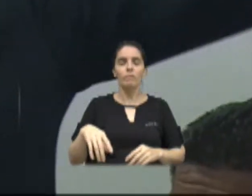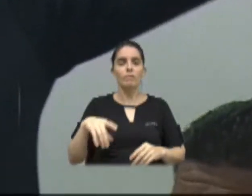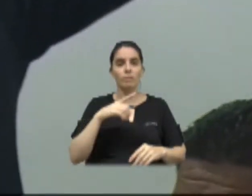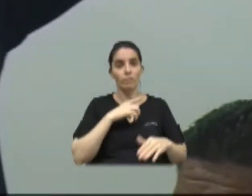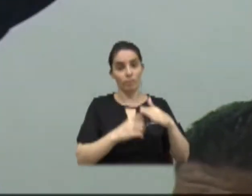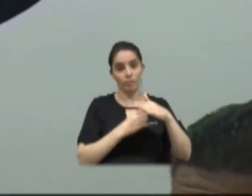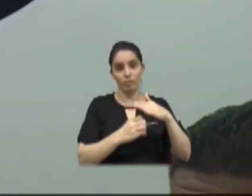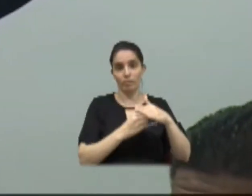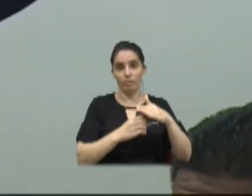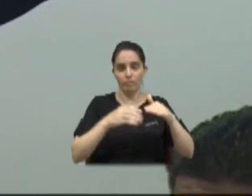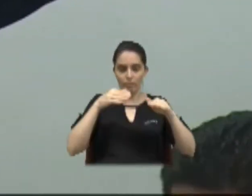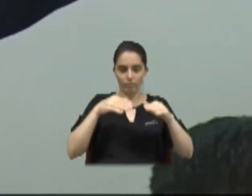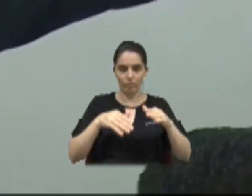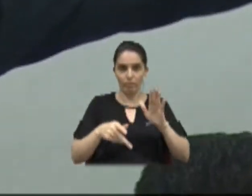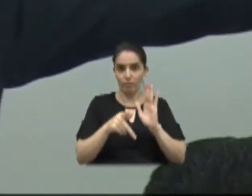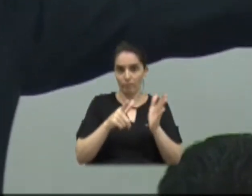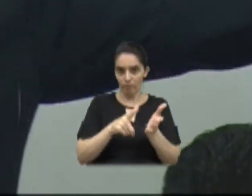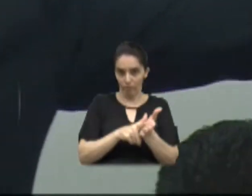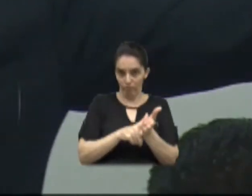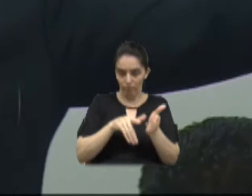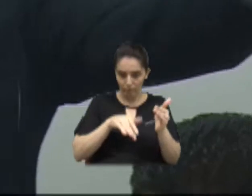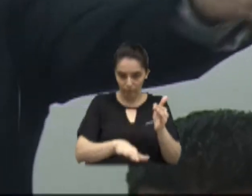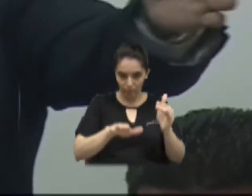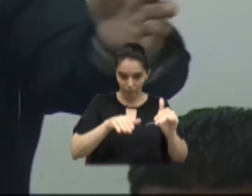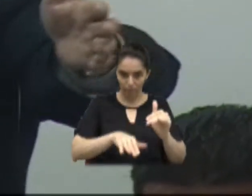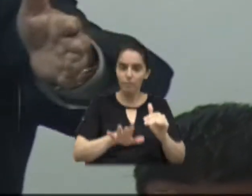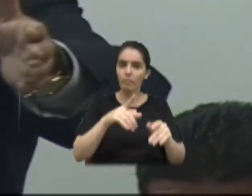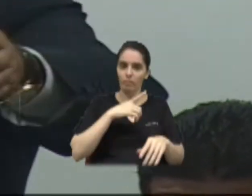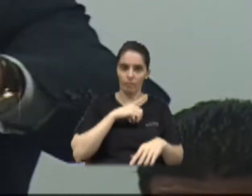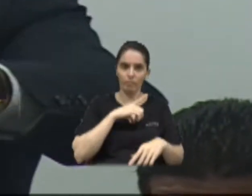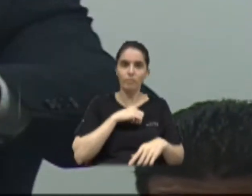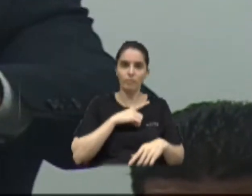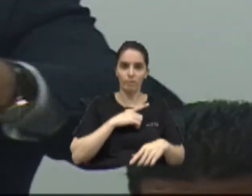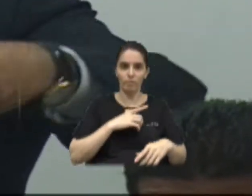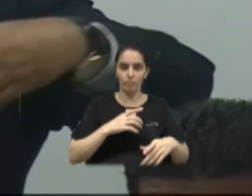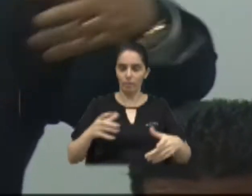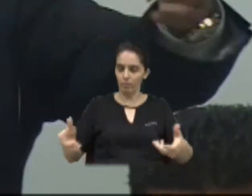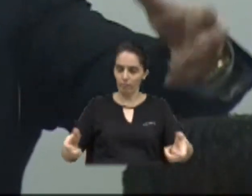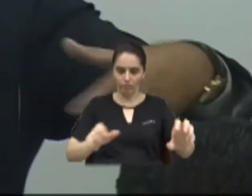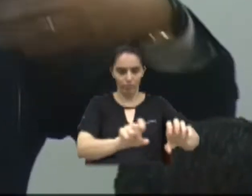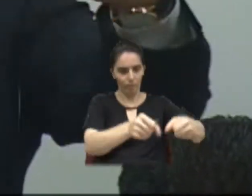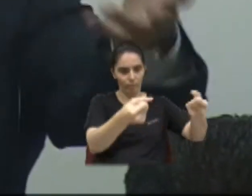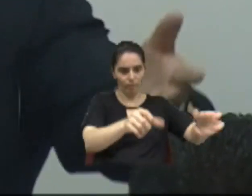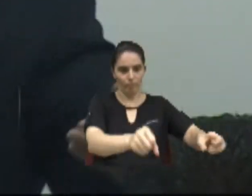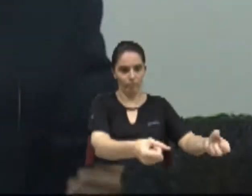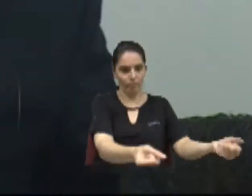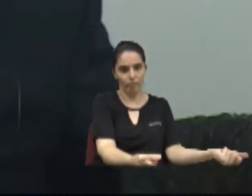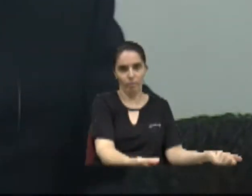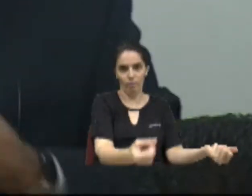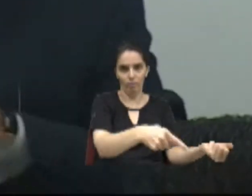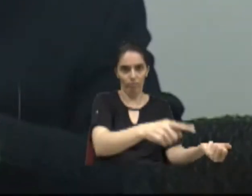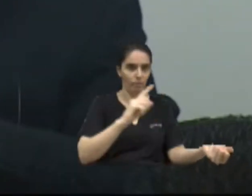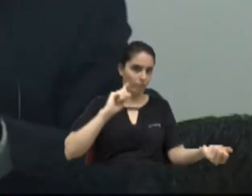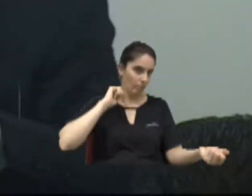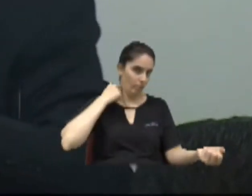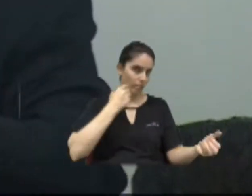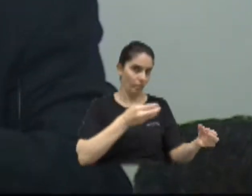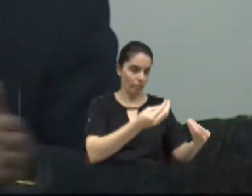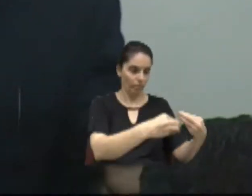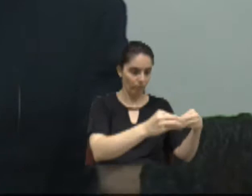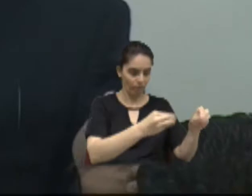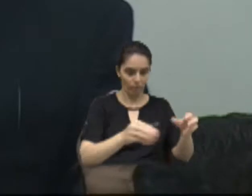sacos de pano dessa largura e que coloca 2, 3 tipos, podem colocar lá para pôr os lixos, para você